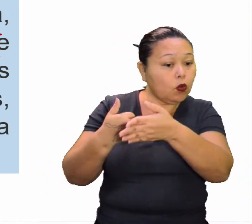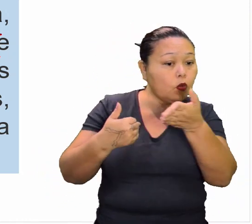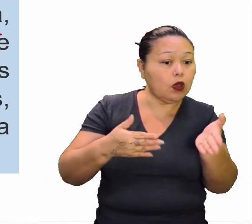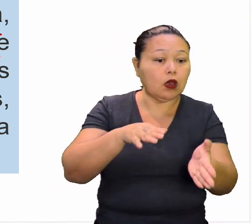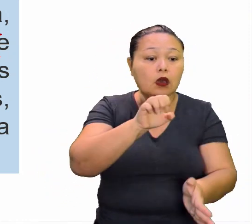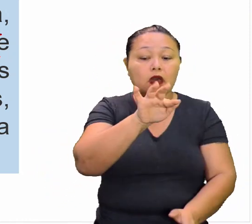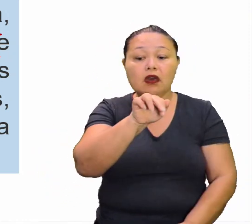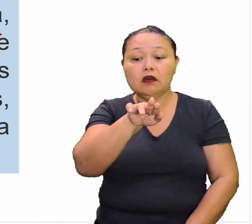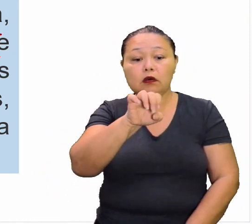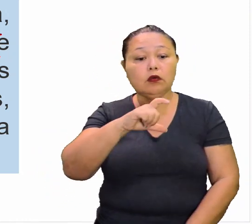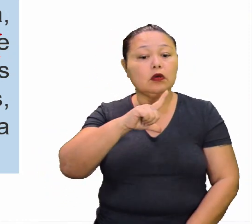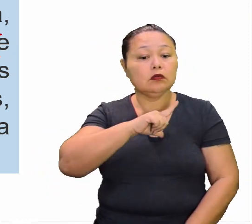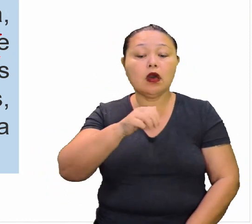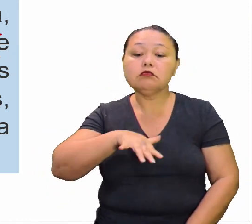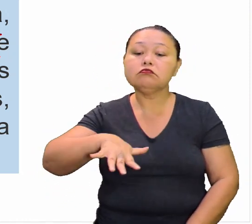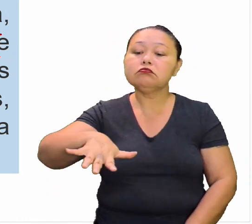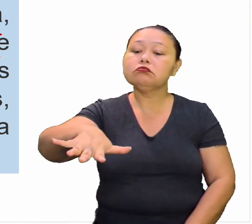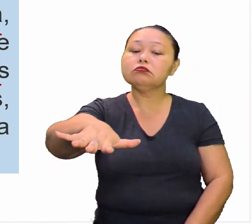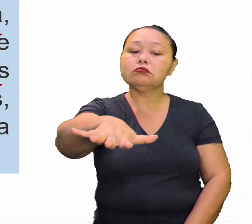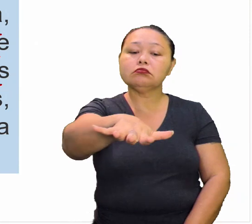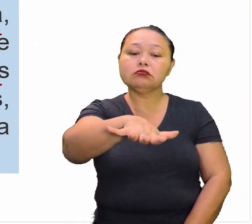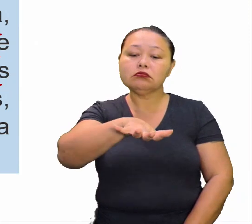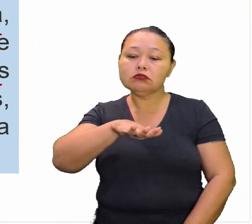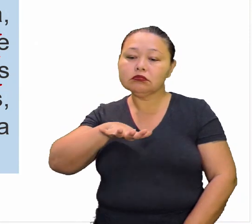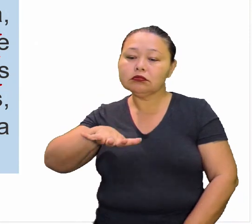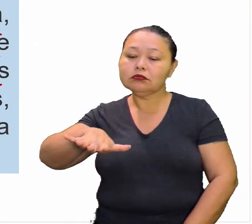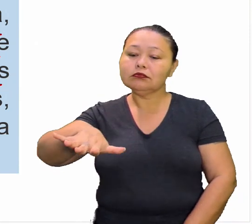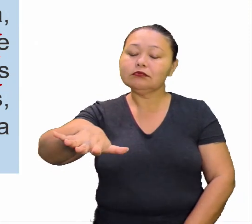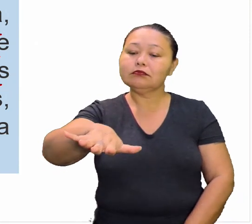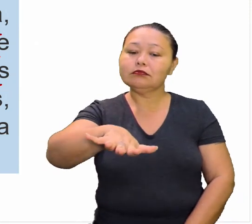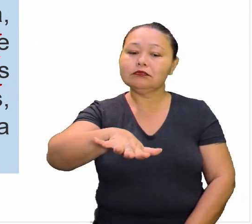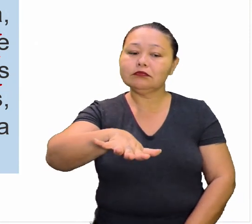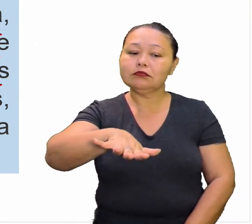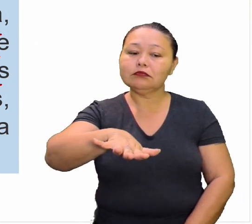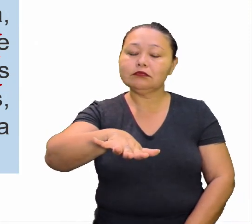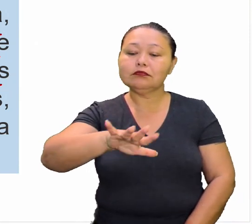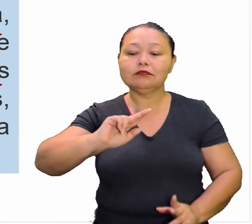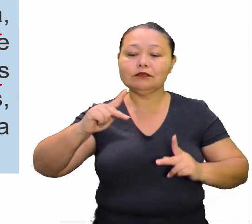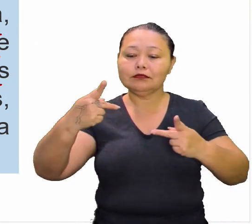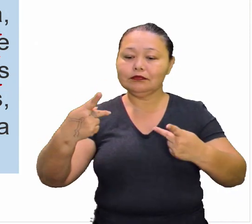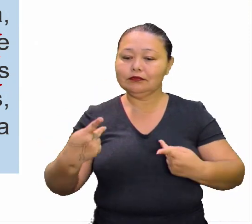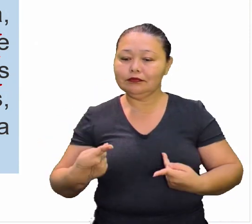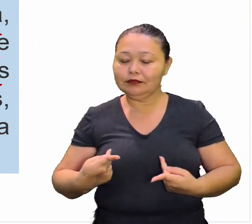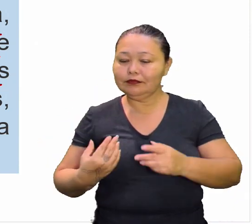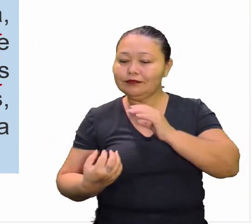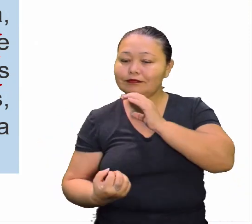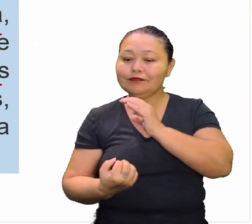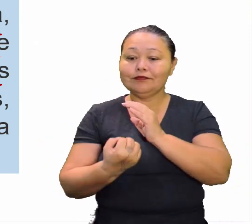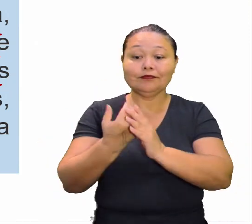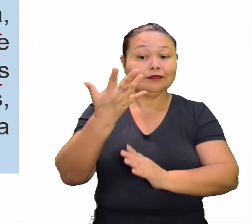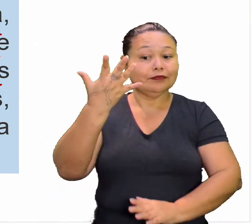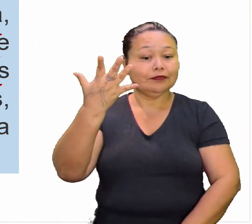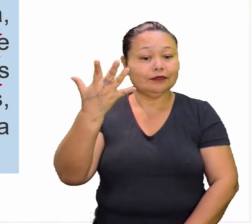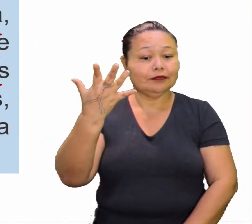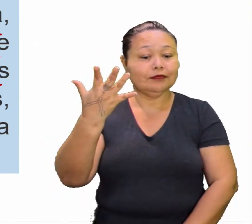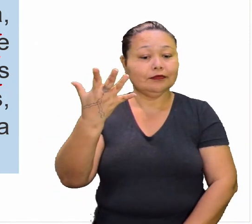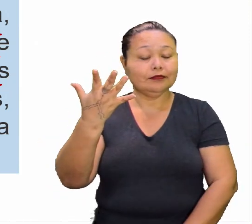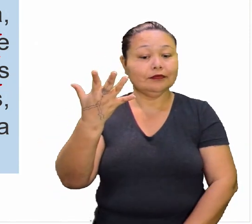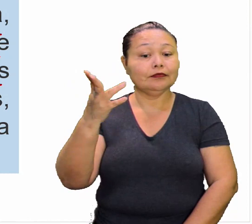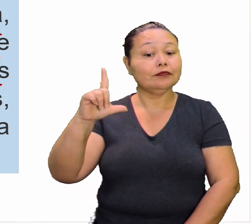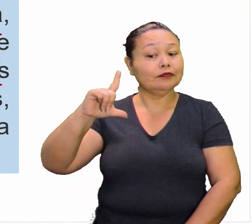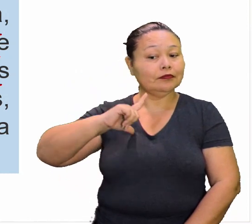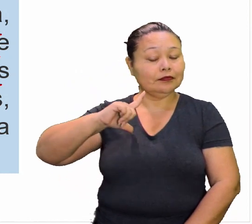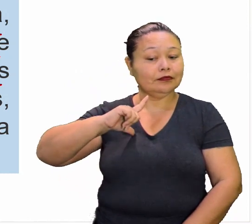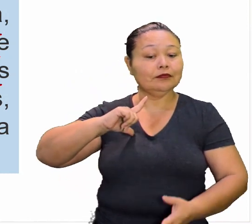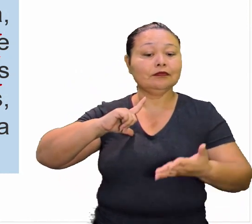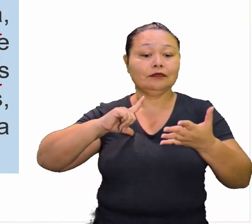repousa um dos mais importantes berços da humanidade. Aí eu